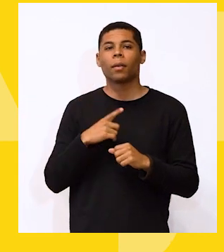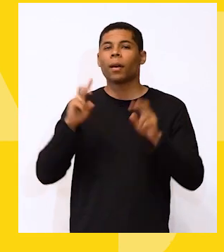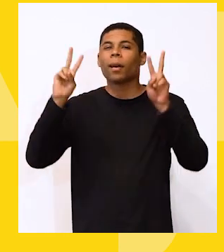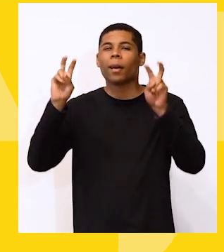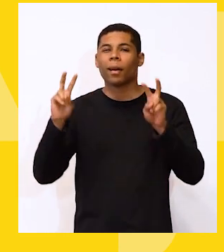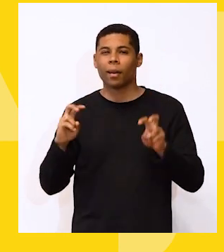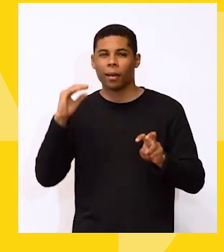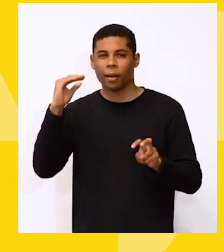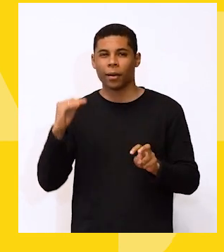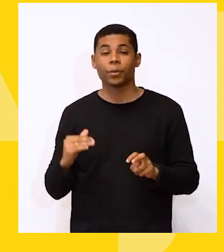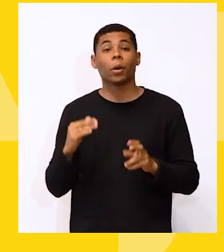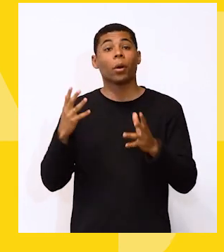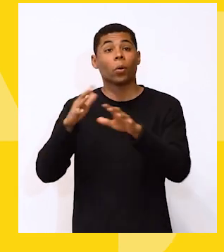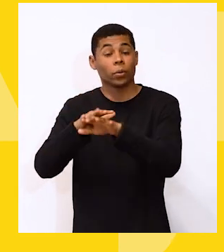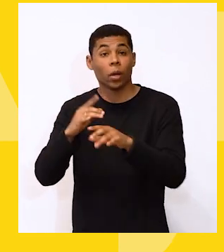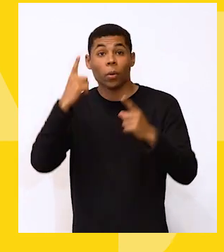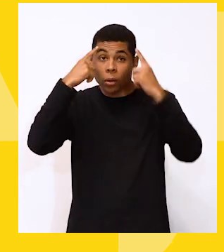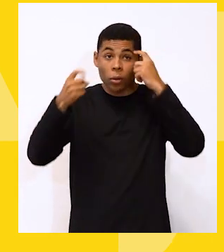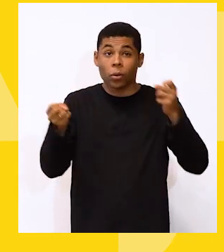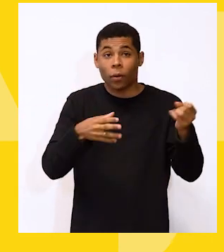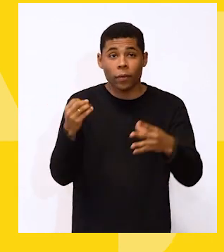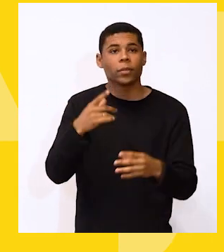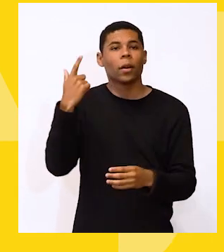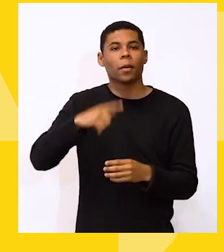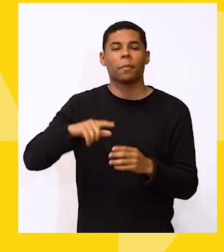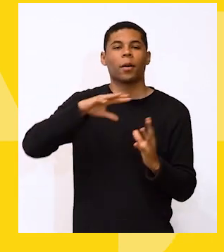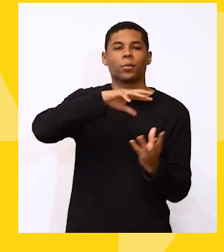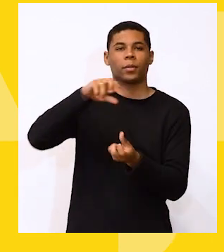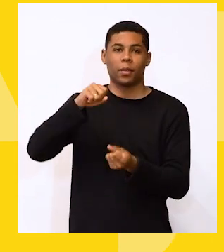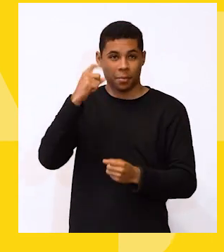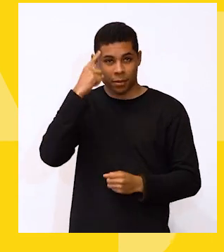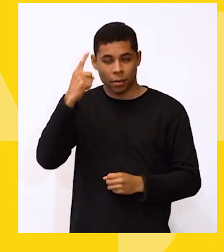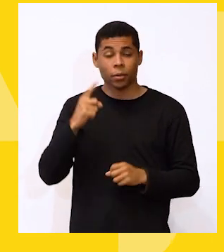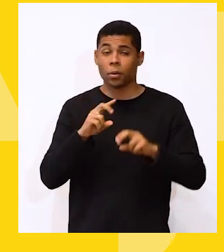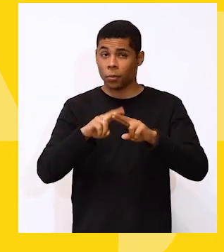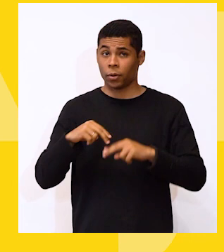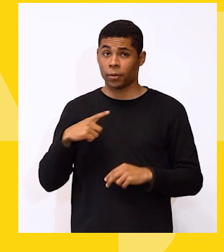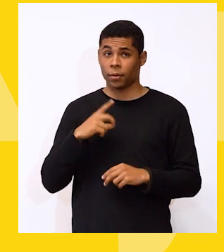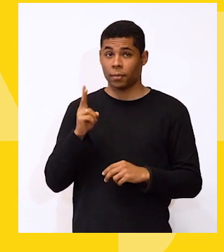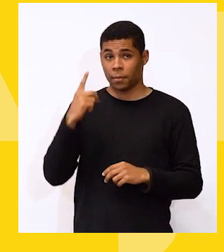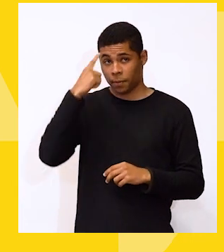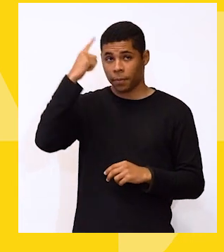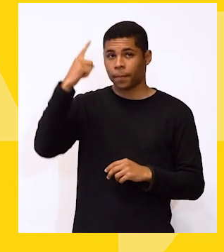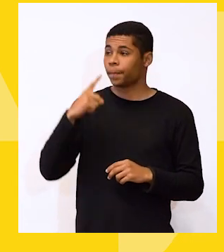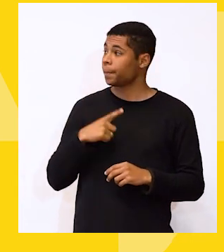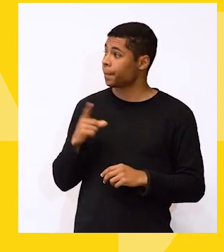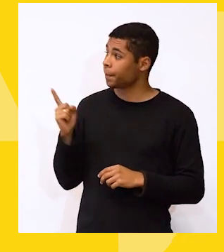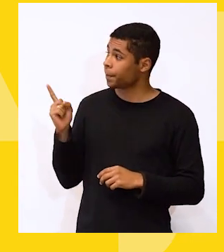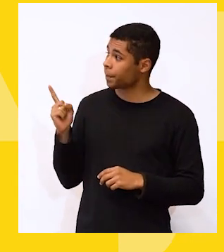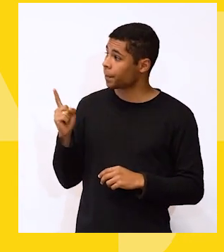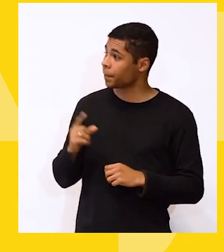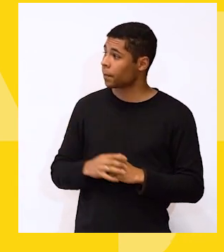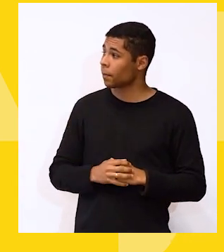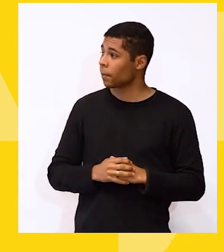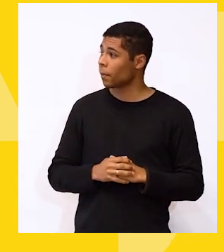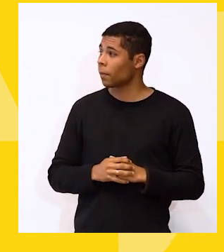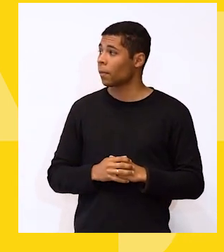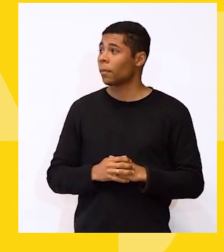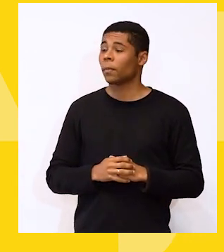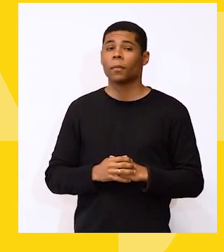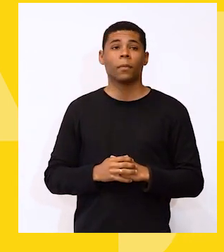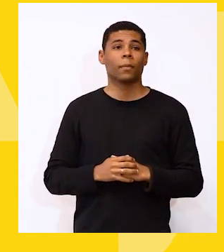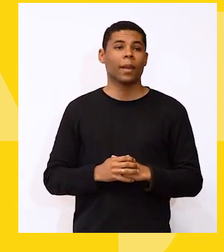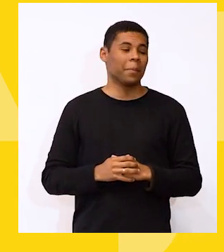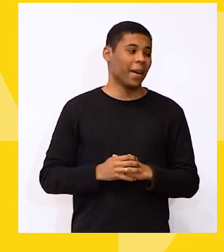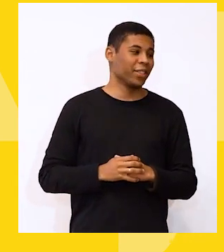inclusão inovação e sustentabilidade as ações são caracterizadas por verbos normalmente e são Claras e